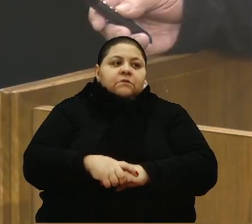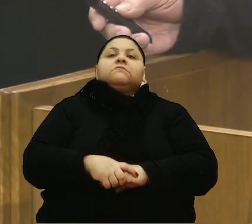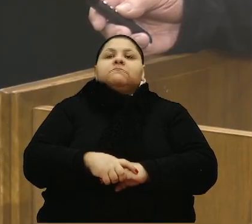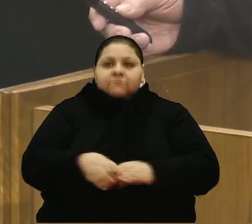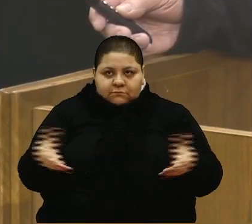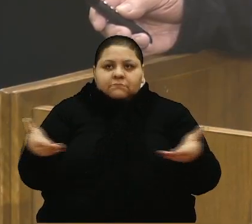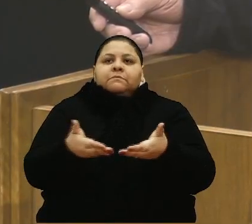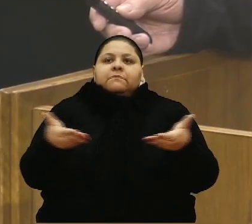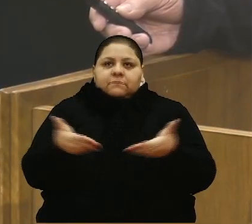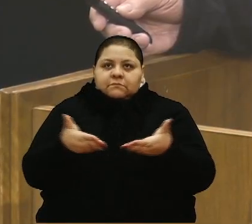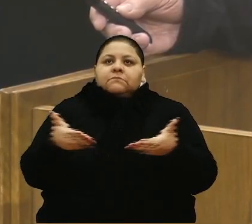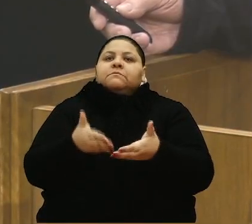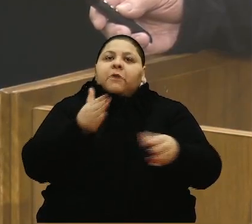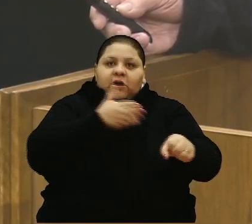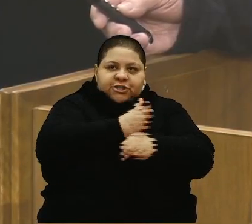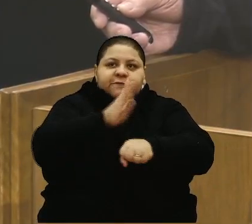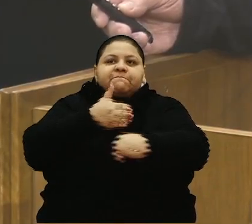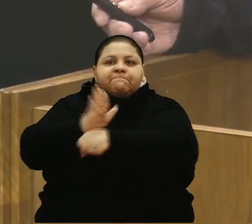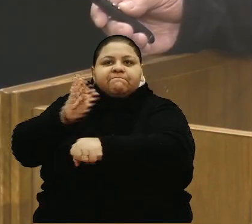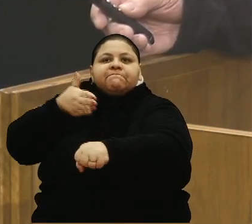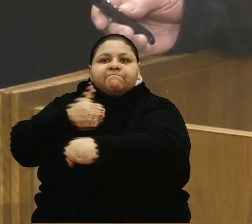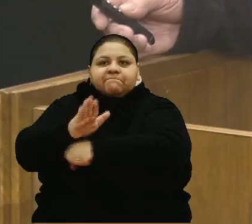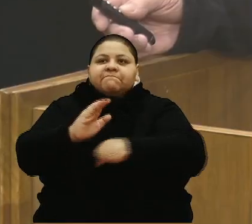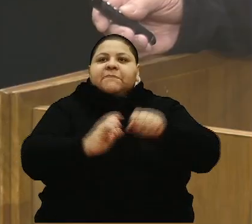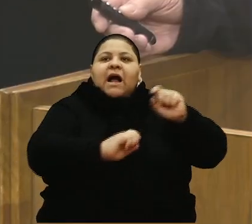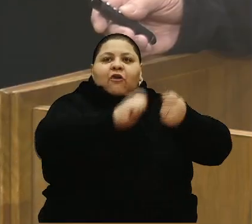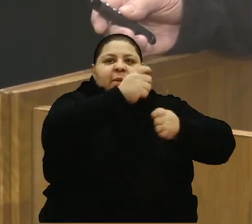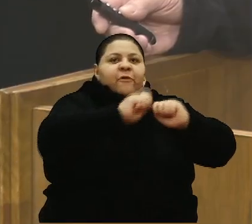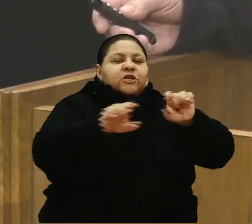futuras participações com outras empresas.